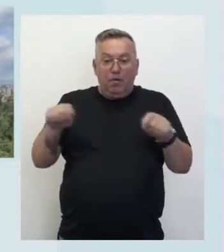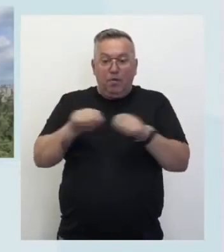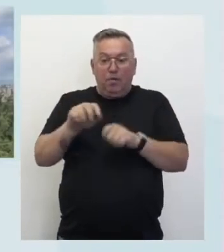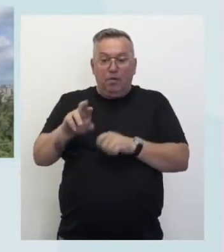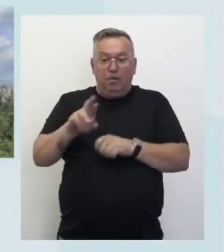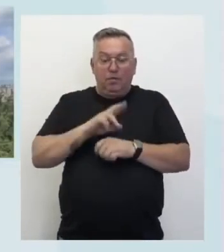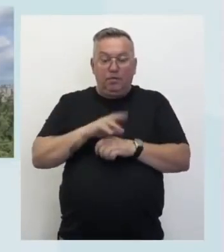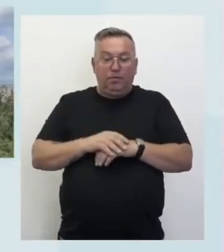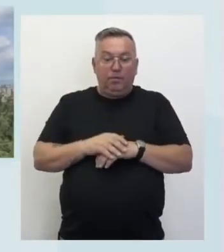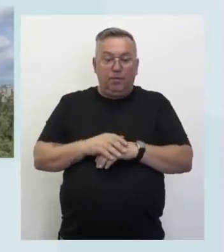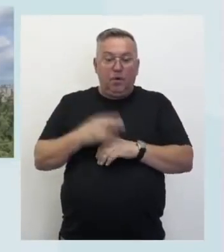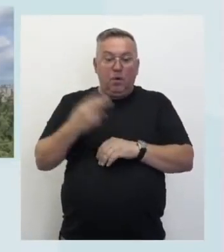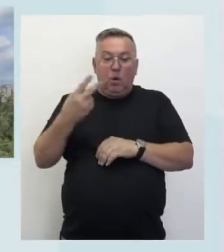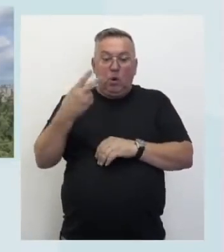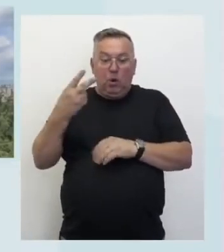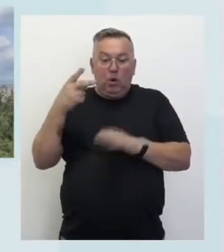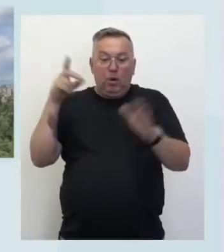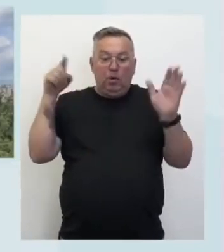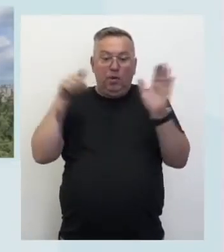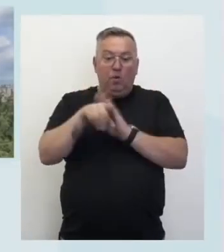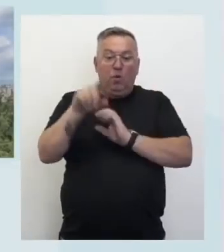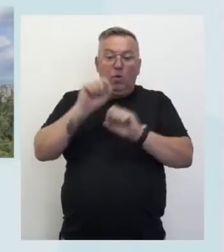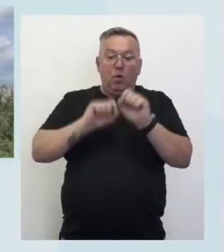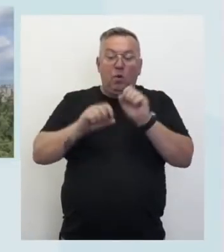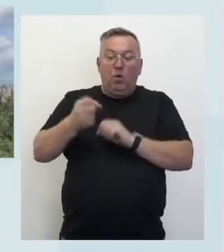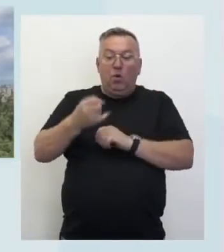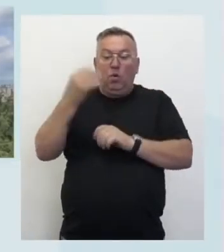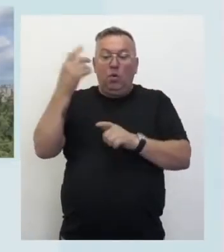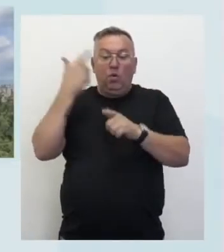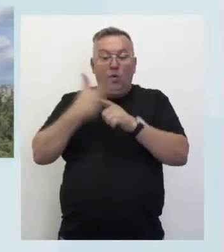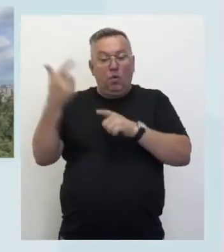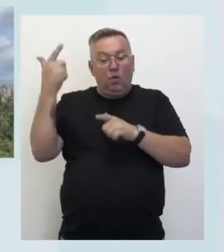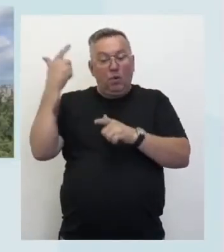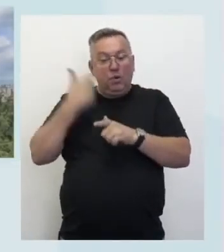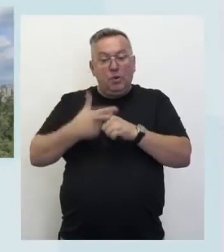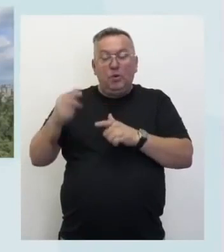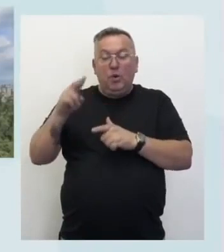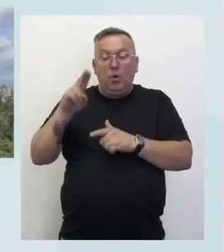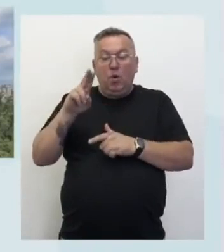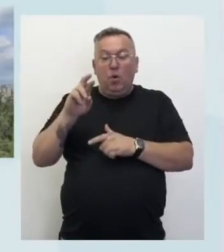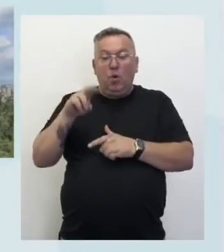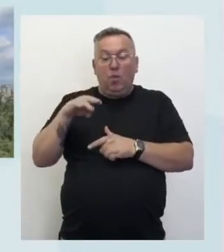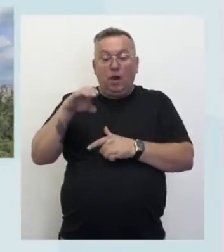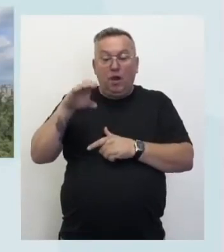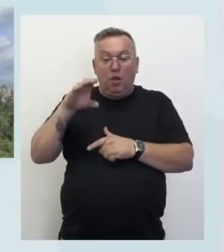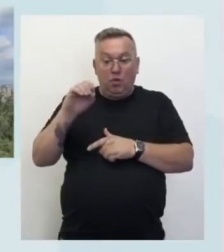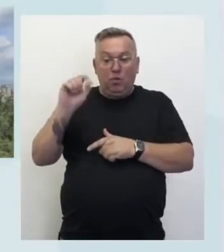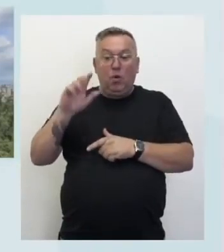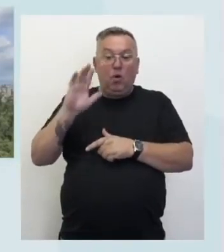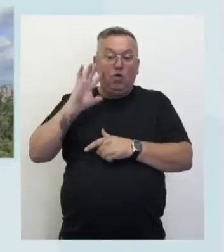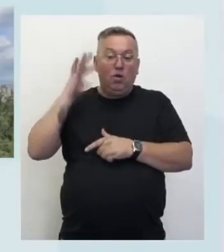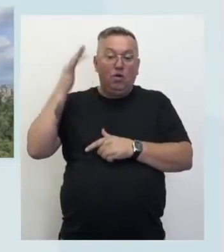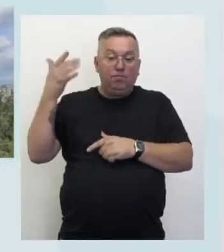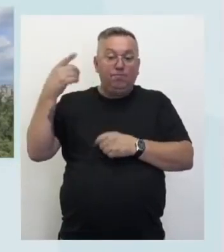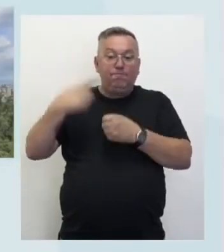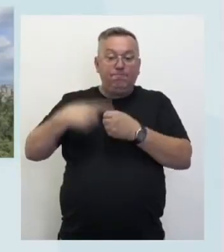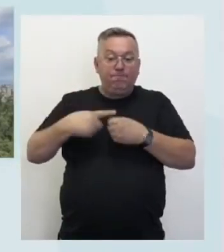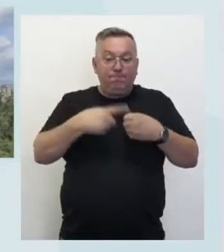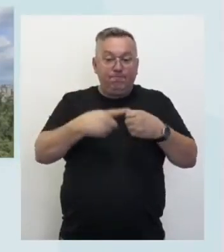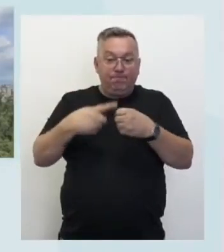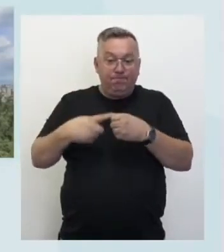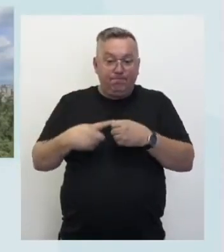responder. O segundo questionamento: quais problemas urbanos podem acontecer nessas